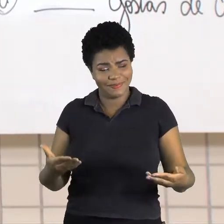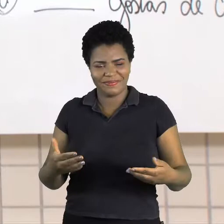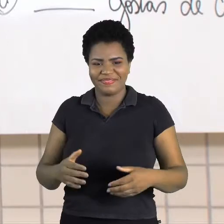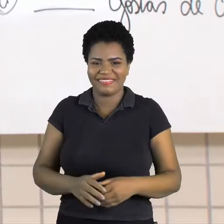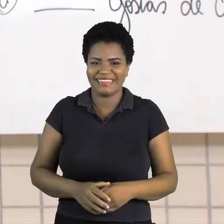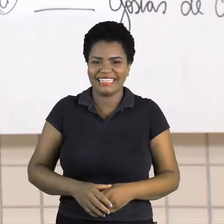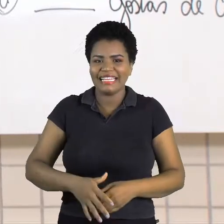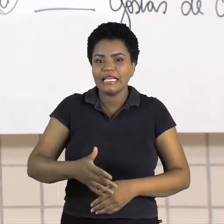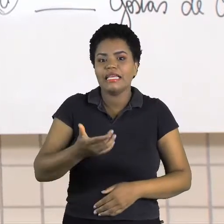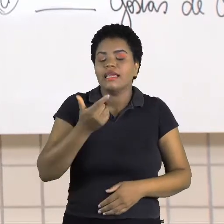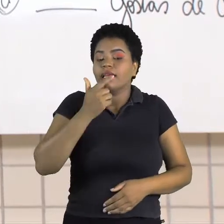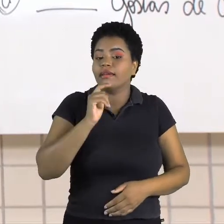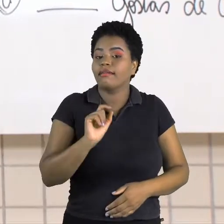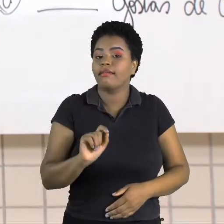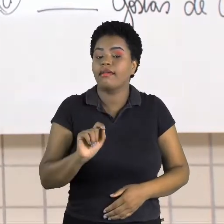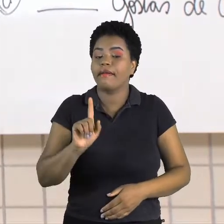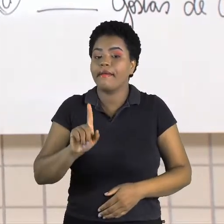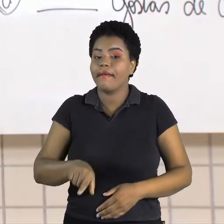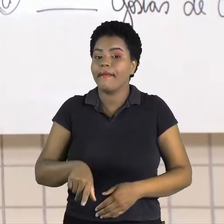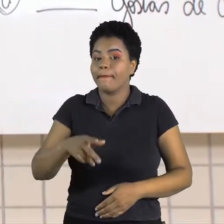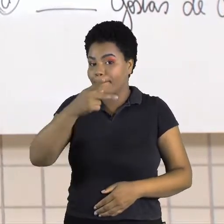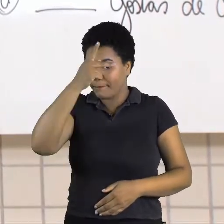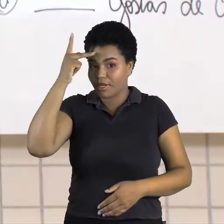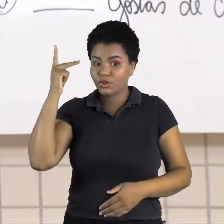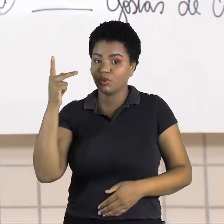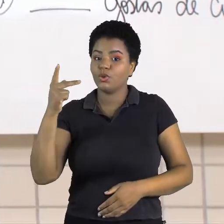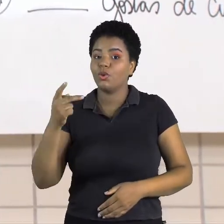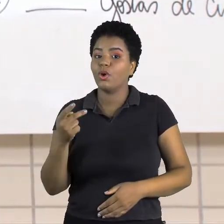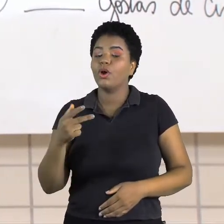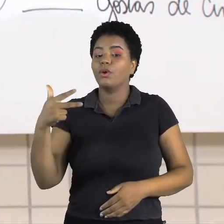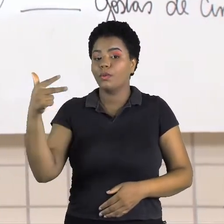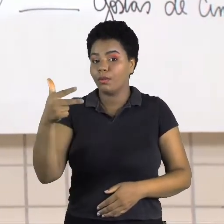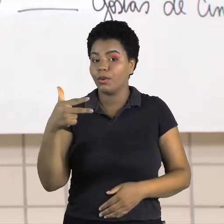do pronome pessoal do caso reto? Eu,